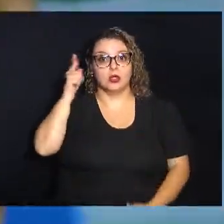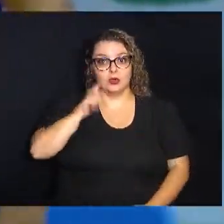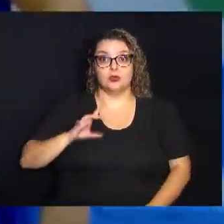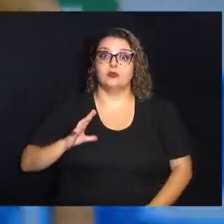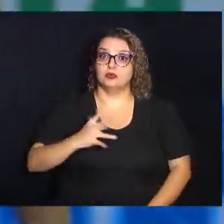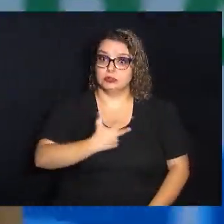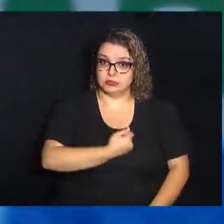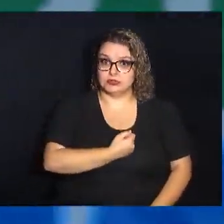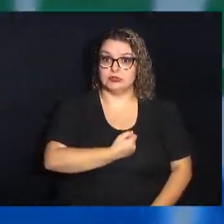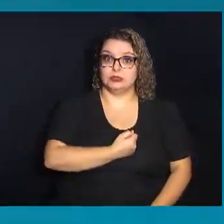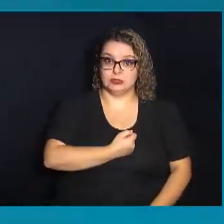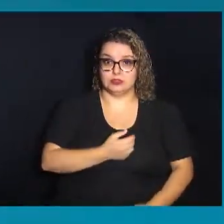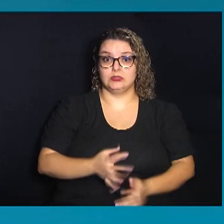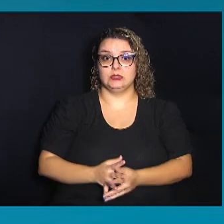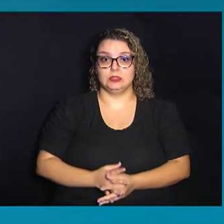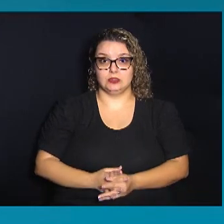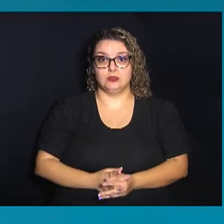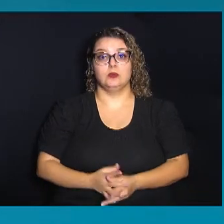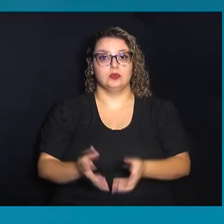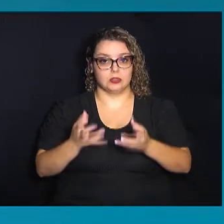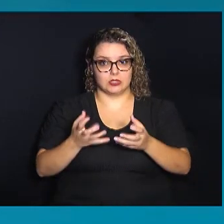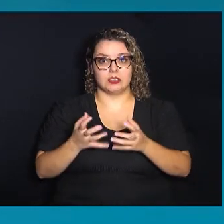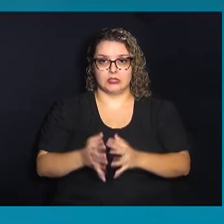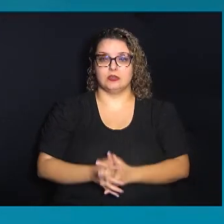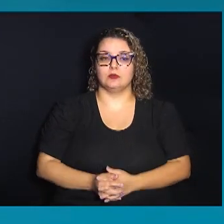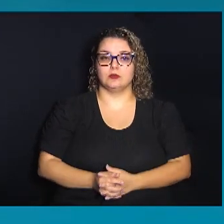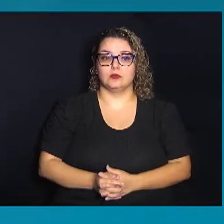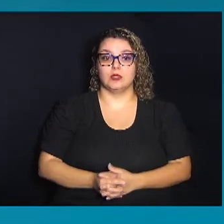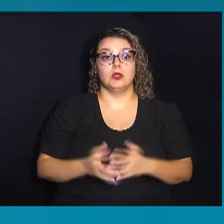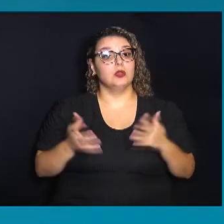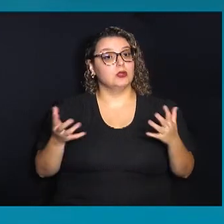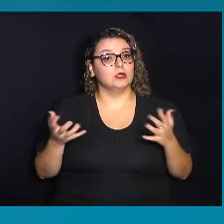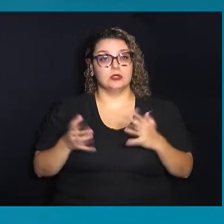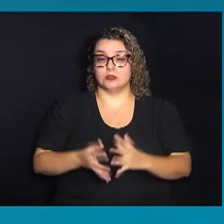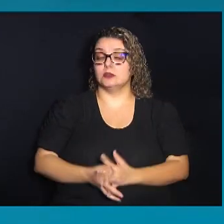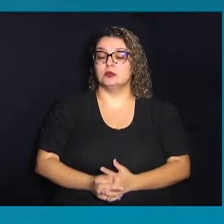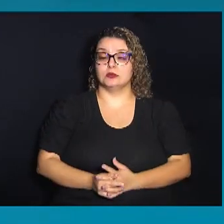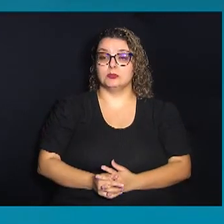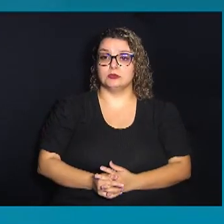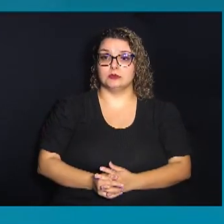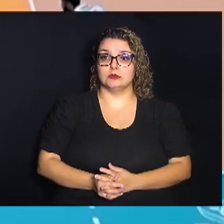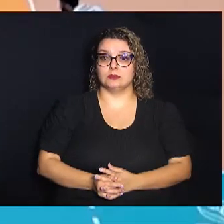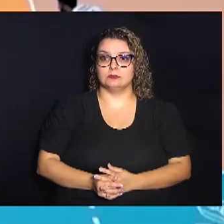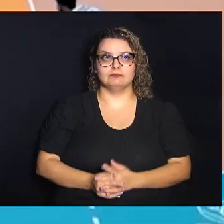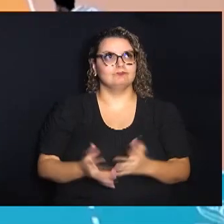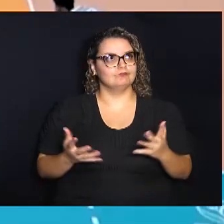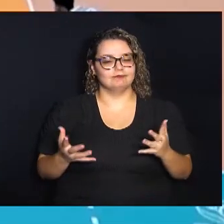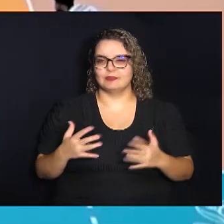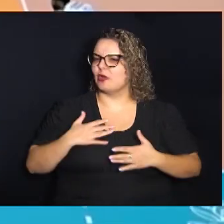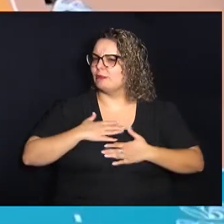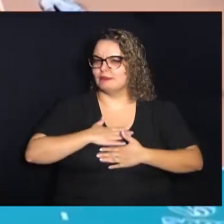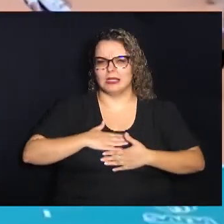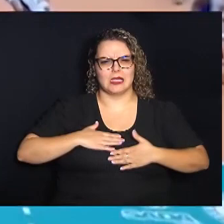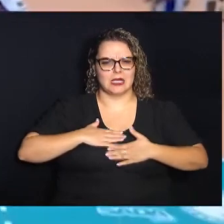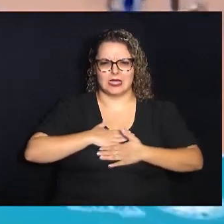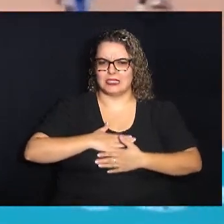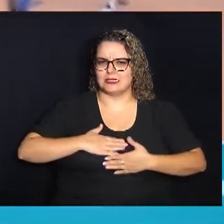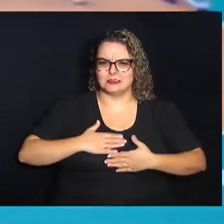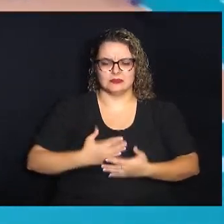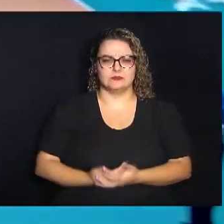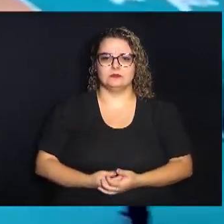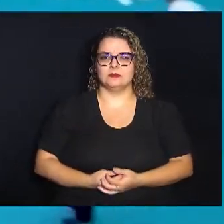que tanto queríamos. Então, cara, um prazer enorme por isso